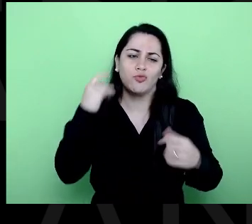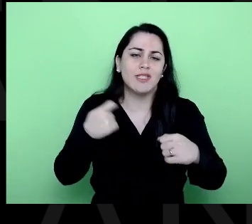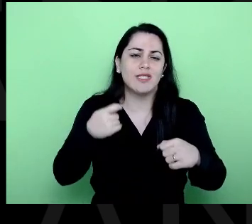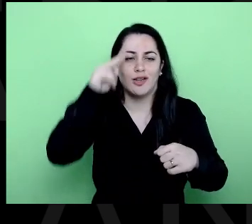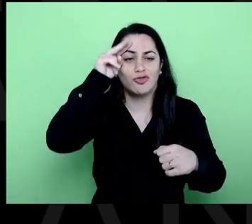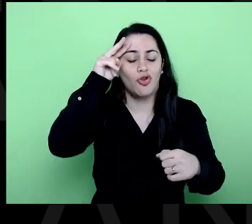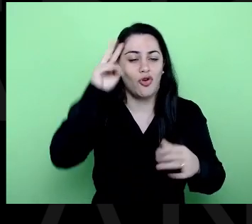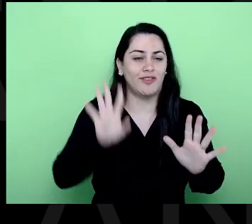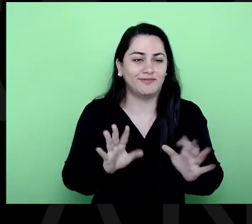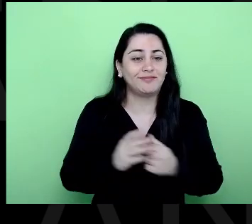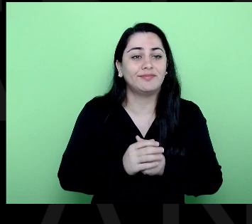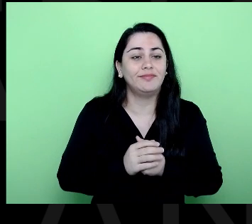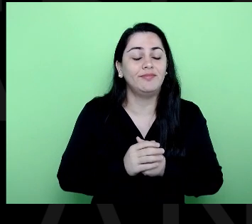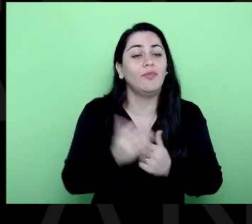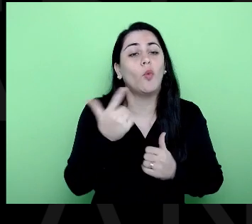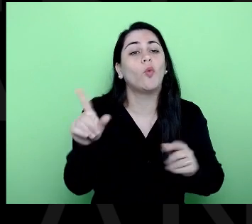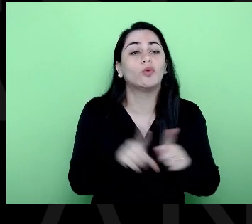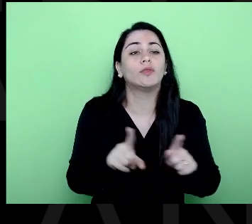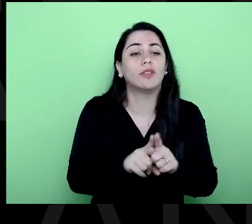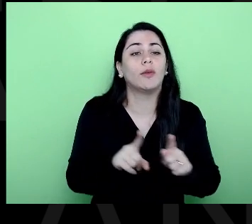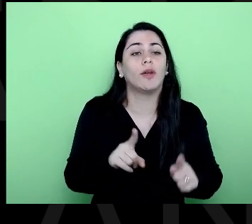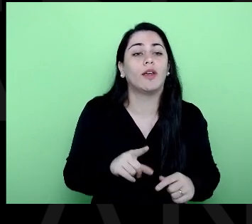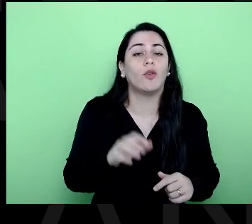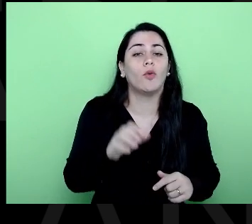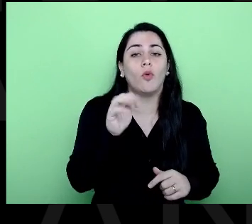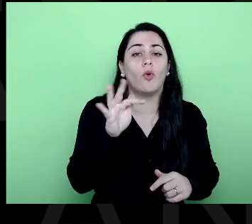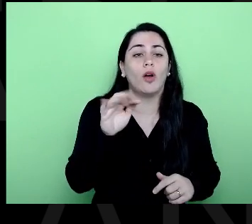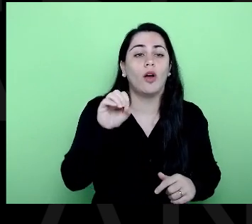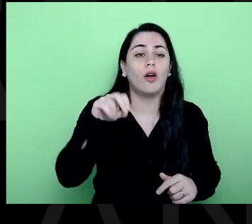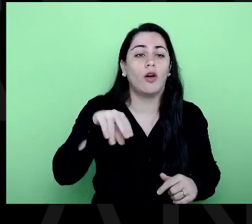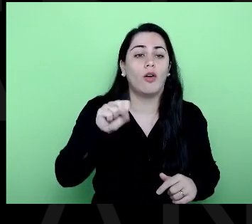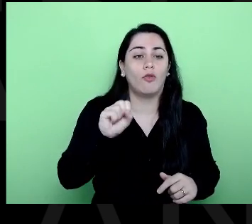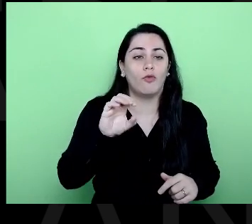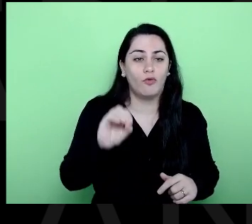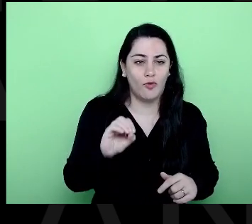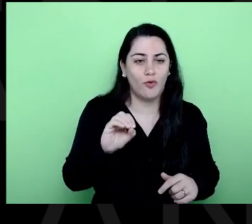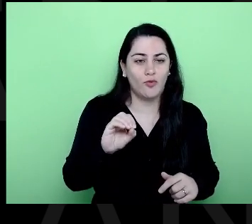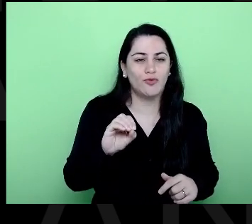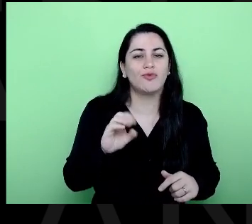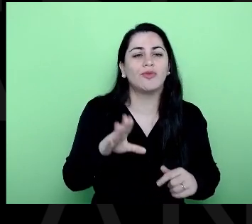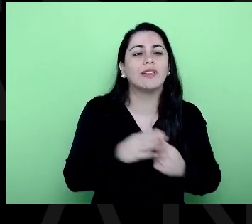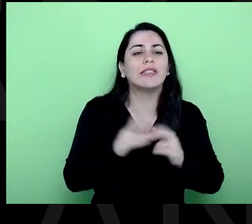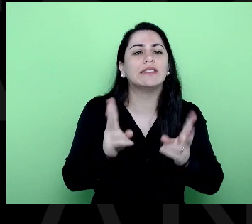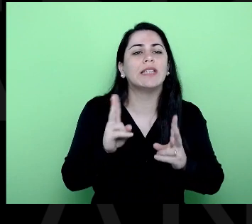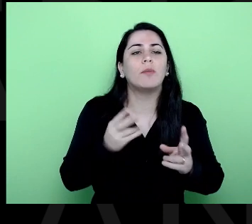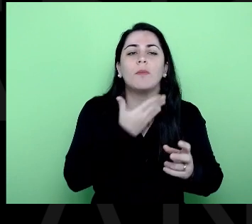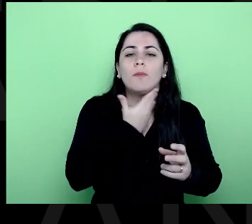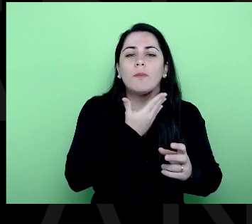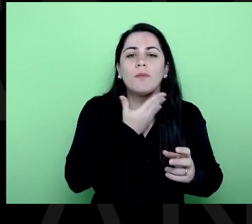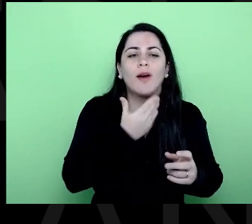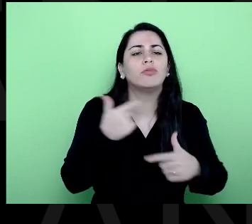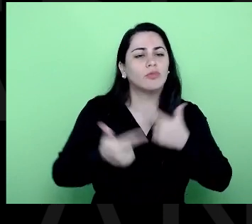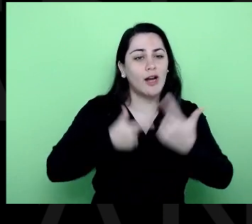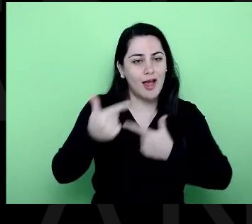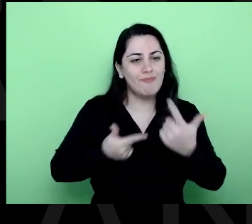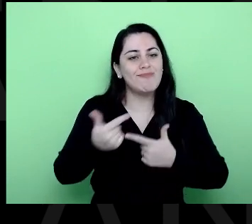E outra coisa, acho que o Afonso Borges do Sempre um Papo, acho que vocês conhecem, o Afonso, que faz um trabalho